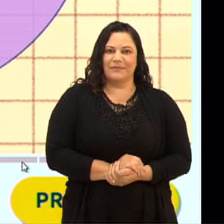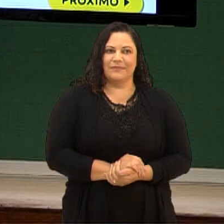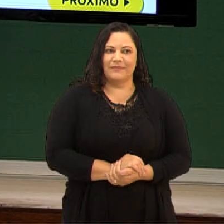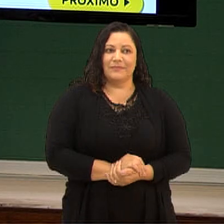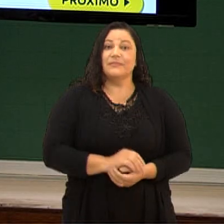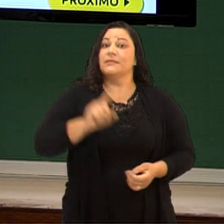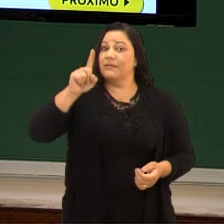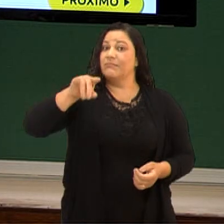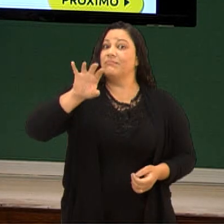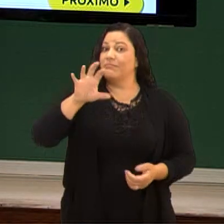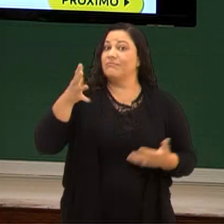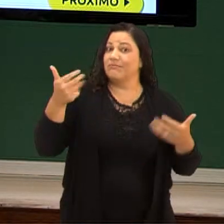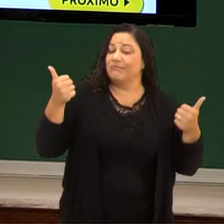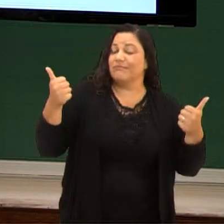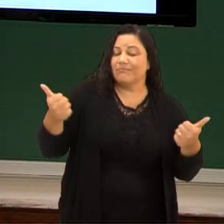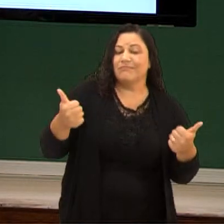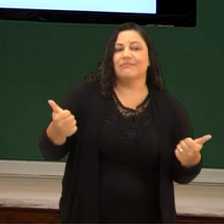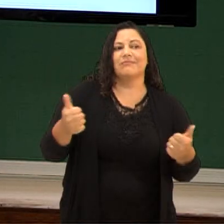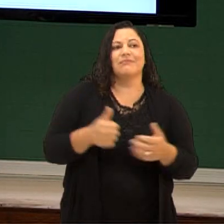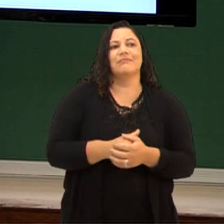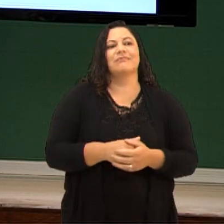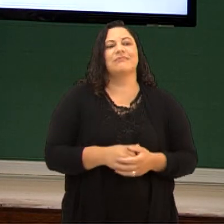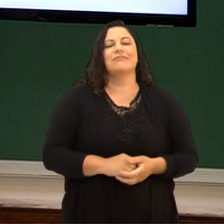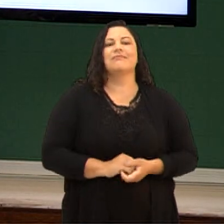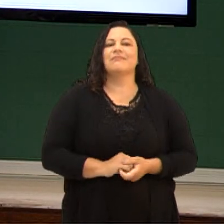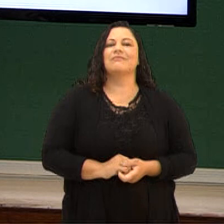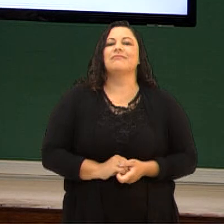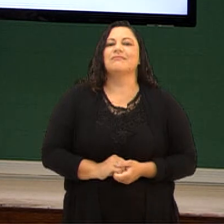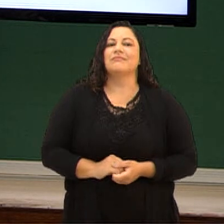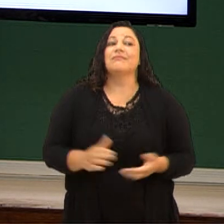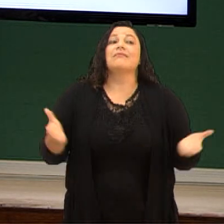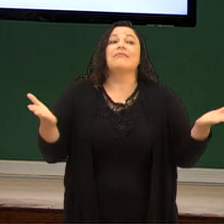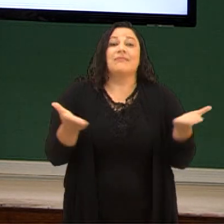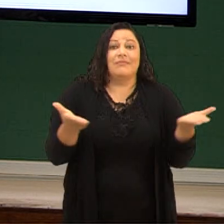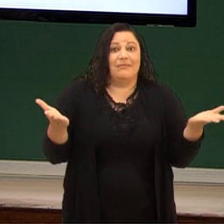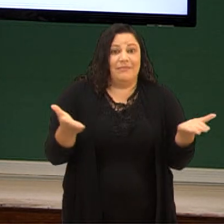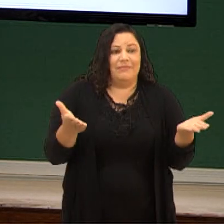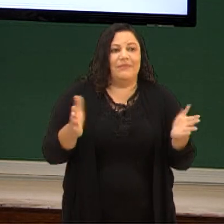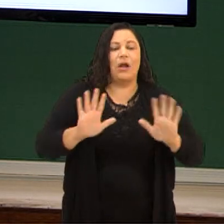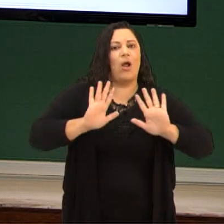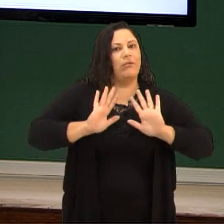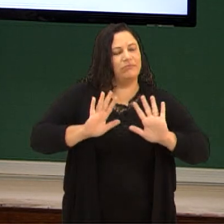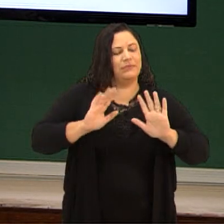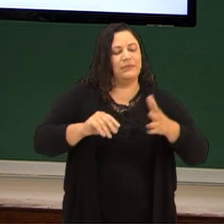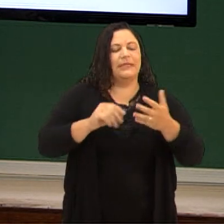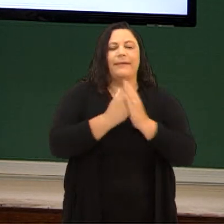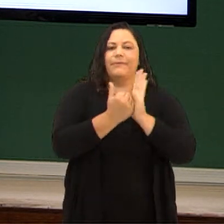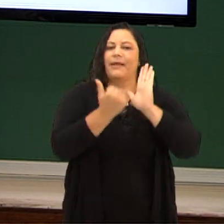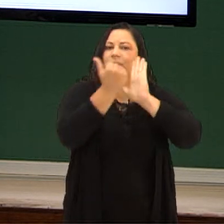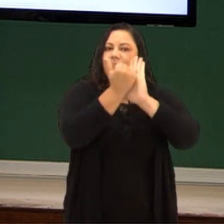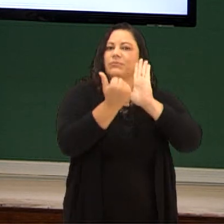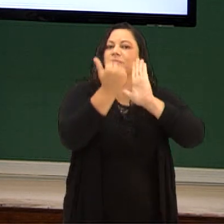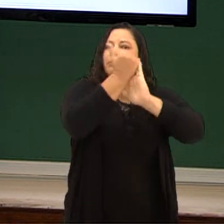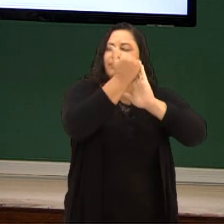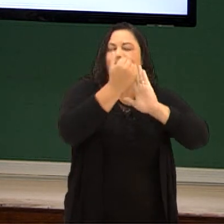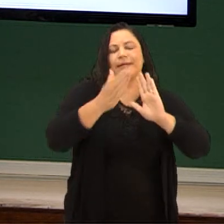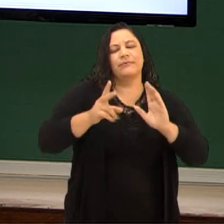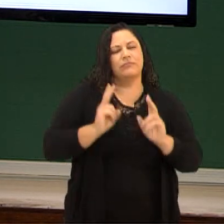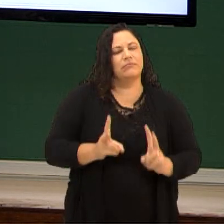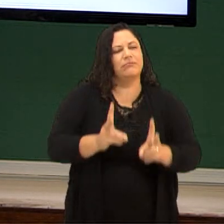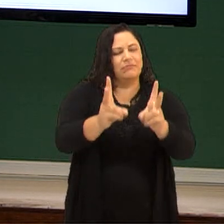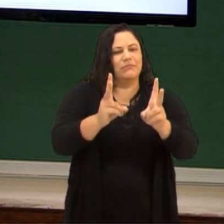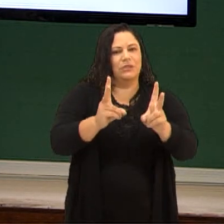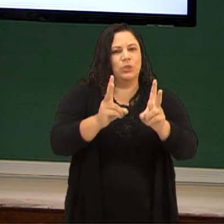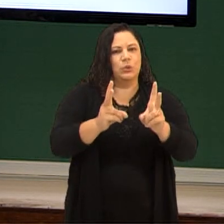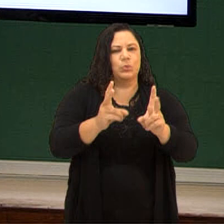Isso aí. 360 divididos por 3, 320. A professora agora deixa, tem mais 2 fases para vocês jogarem. Vocês continuam jogando aí